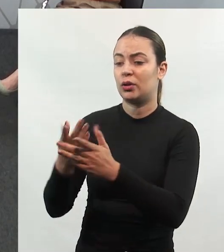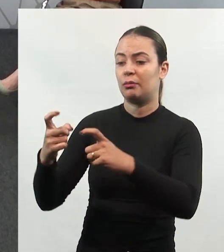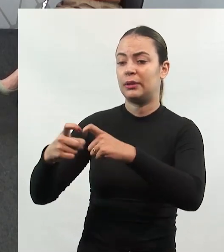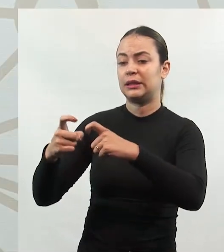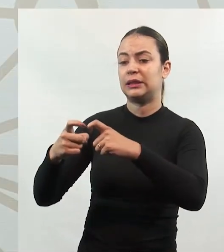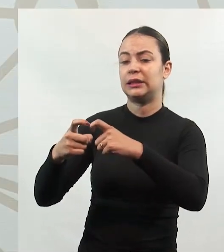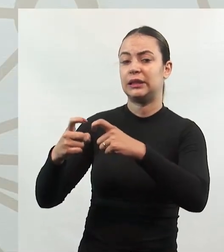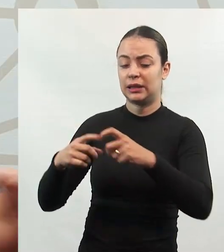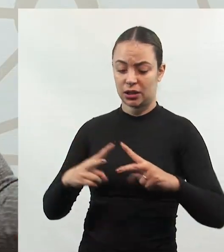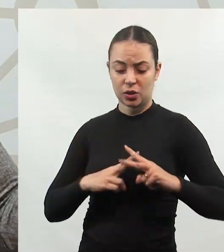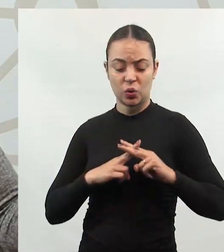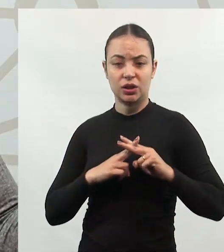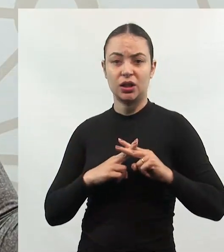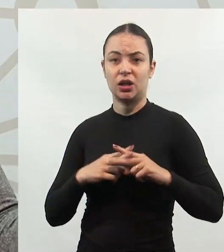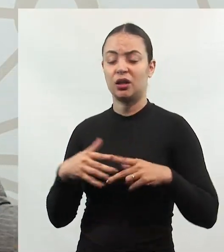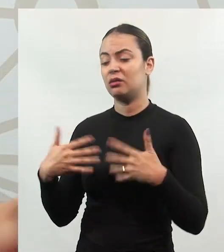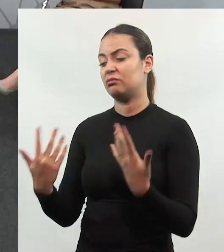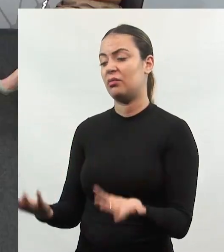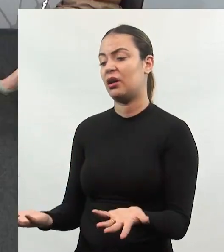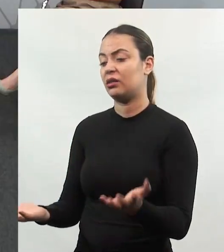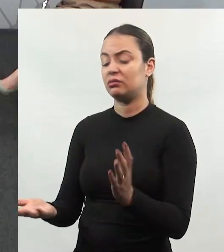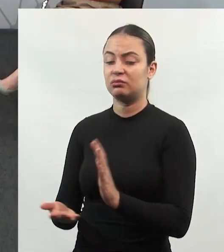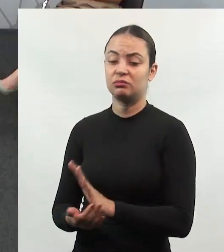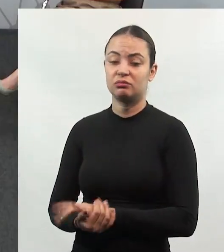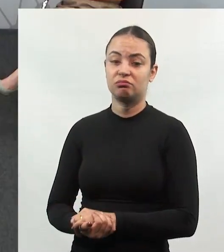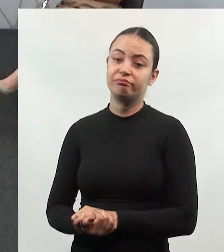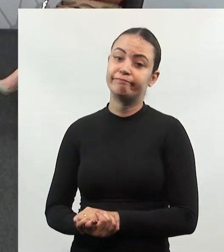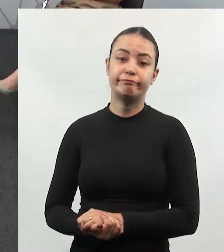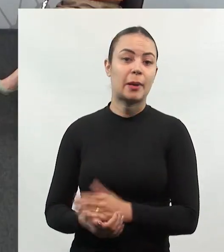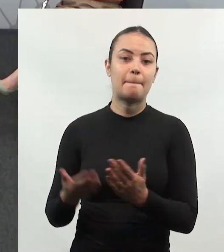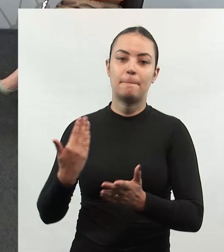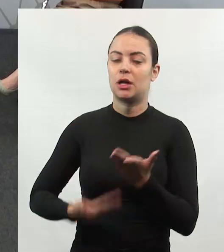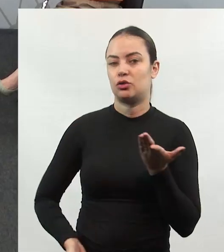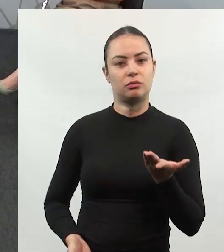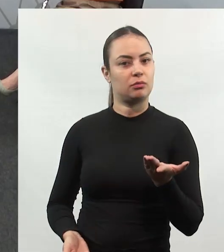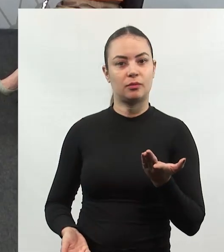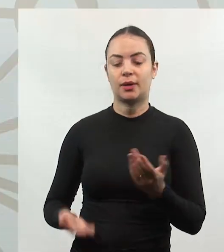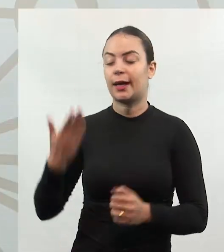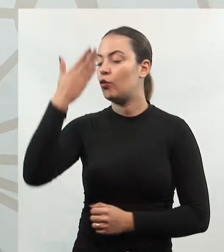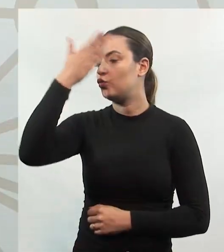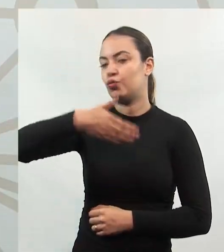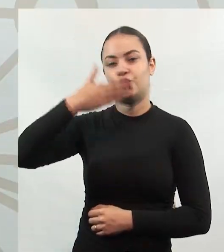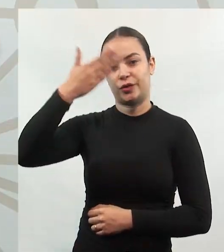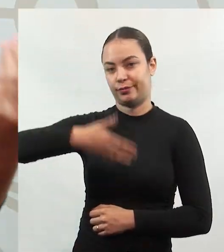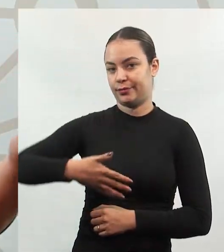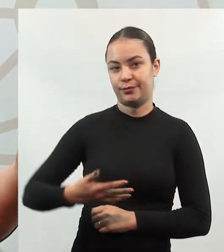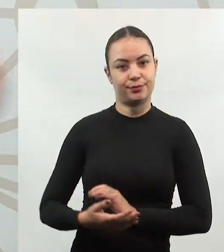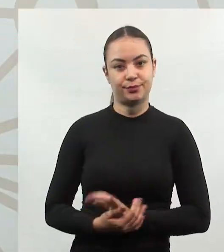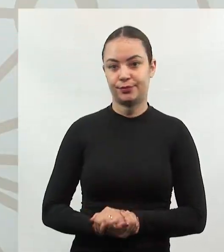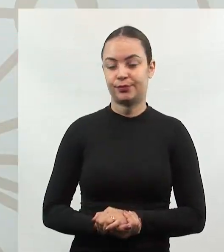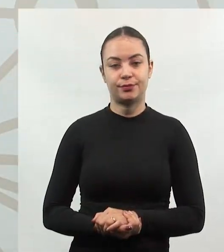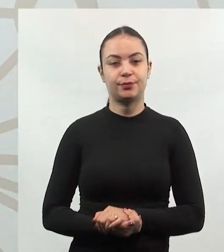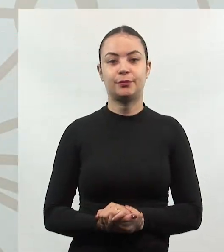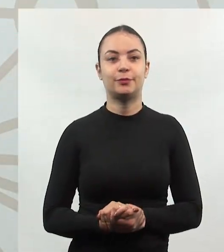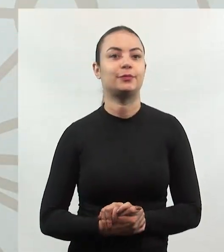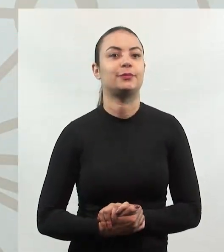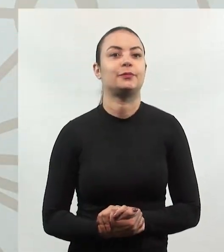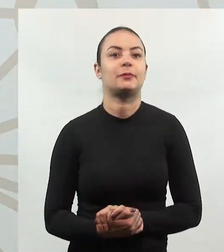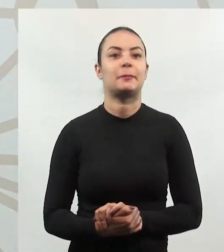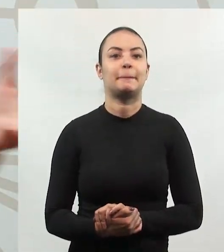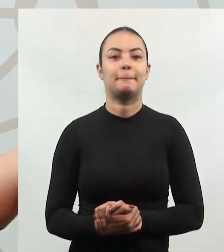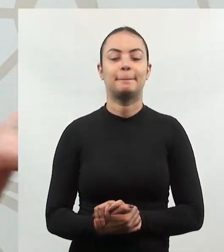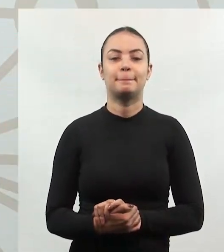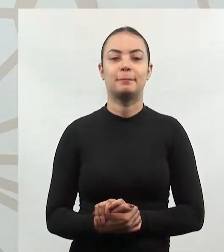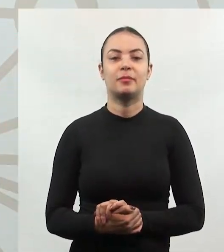não era jornal, gente. eu não fui atrás e soube que eu tinha sido chamada na